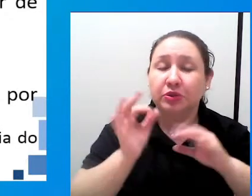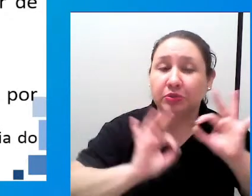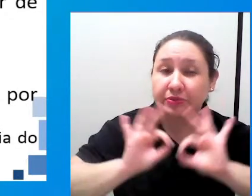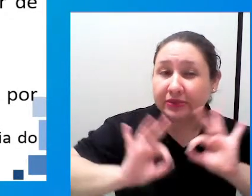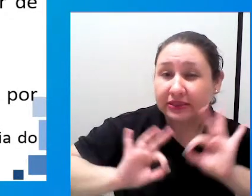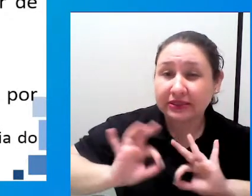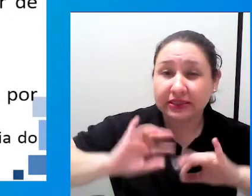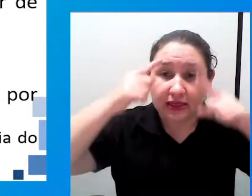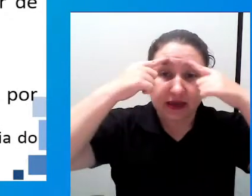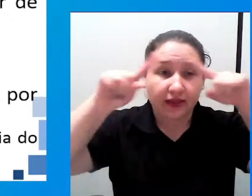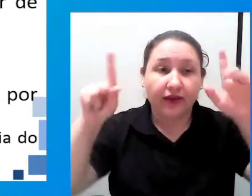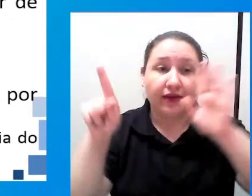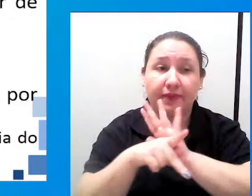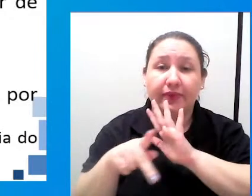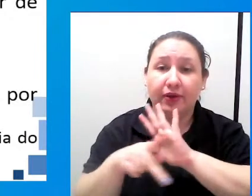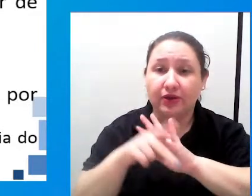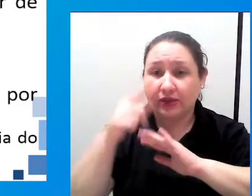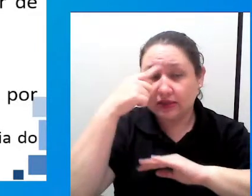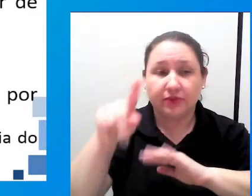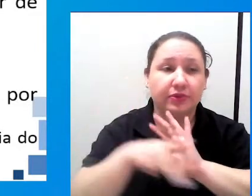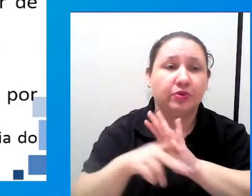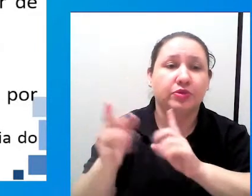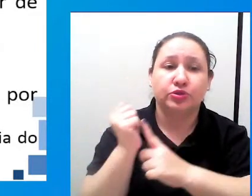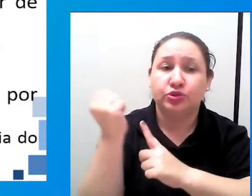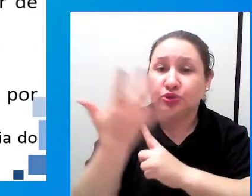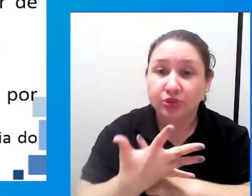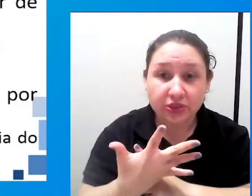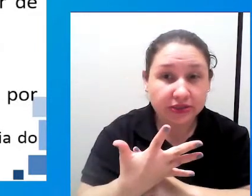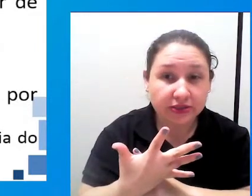algumas disciplinas, pois quando a gente botou que era